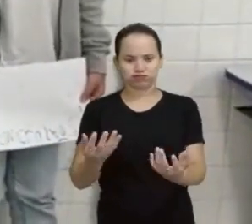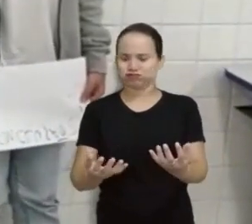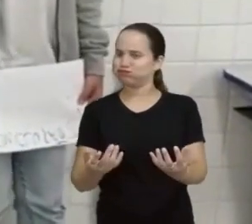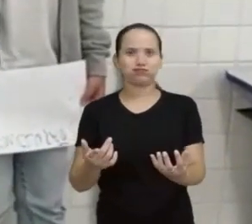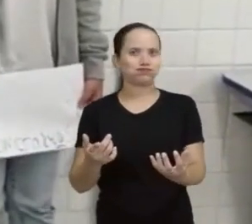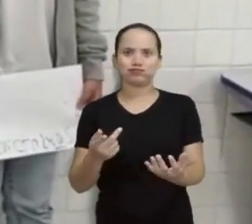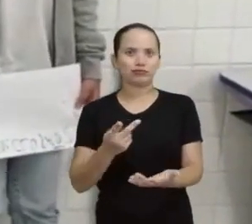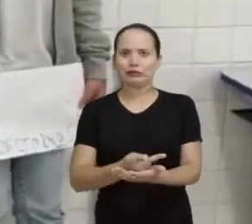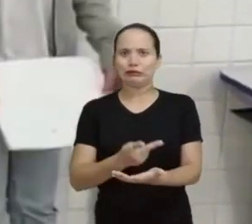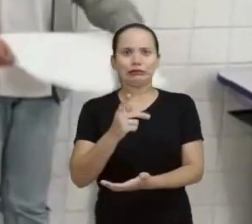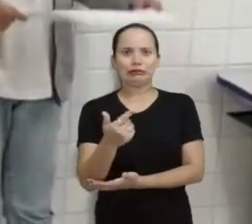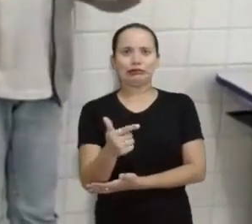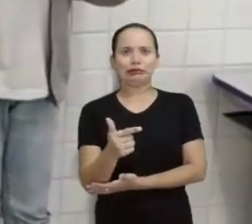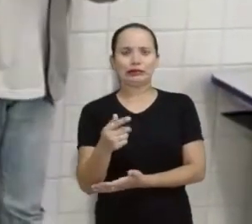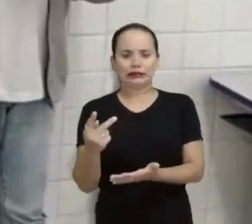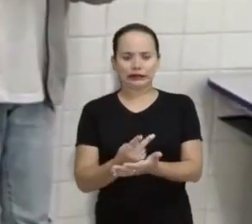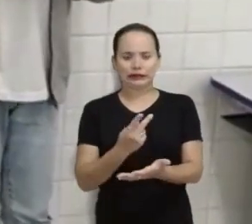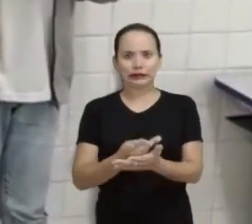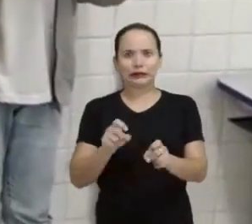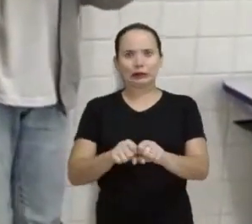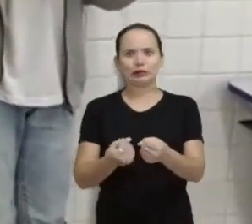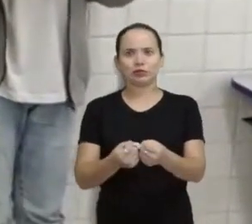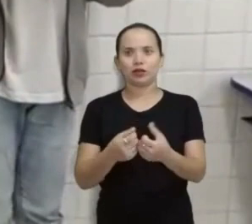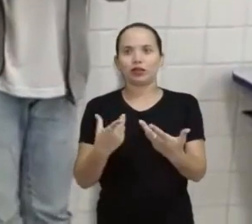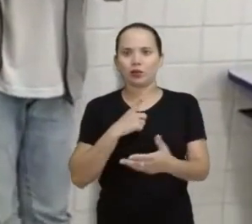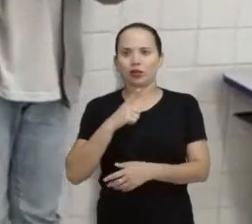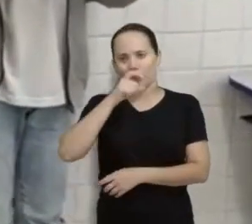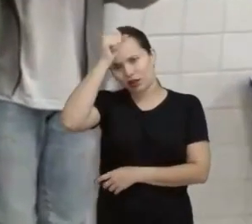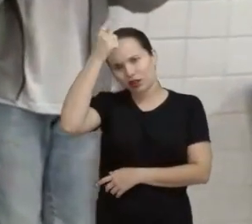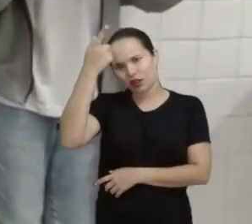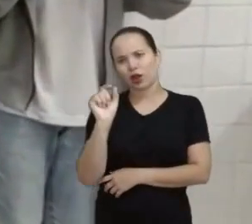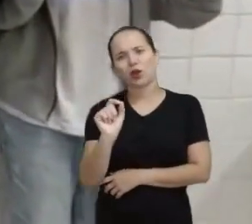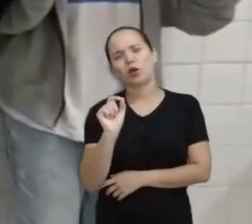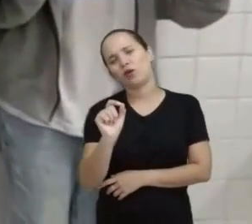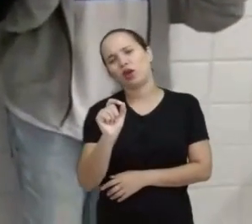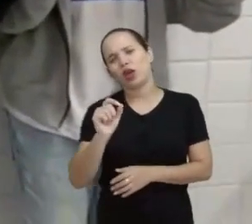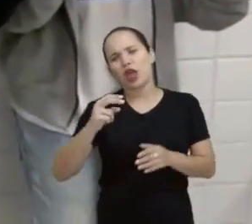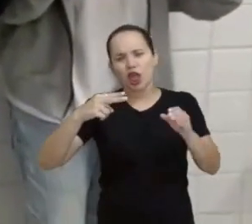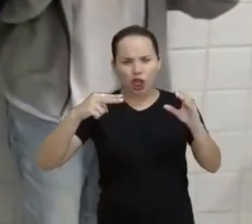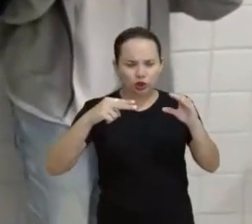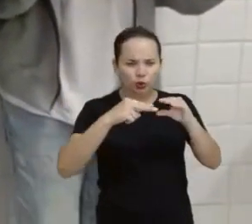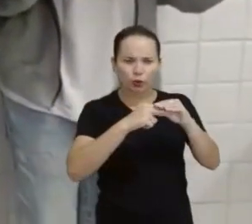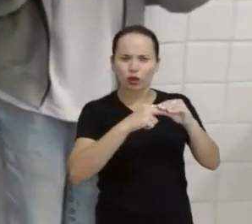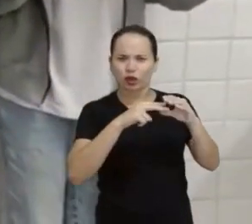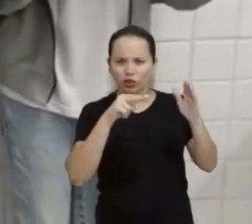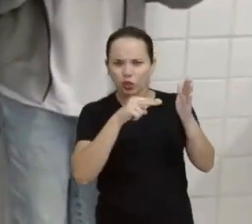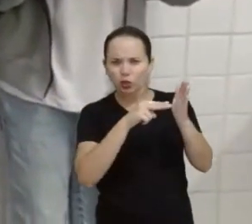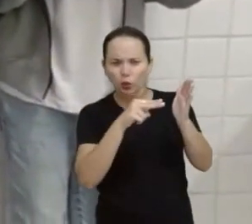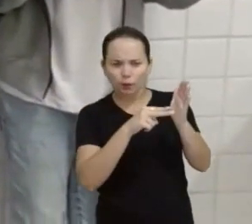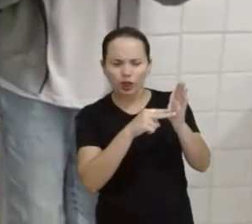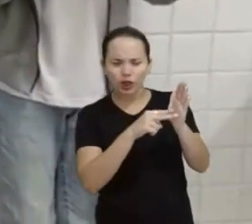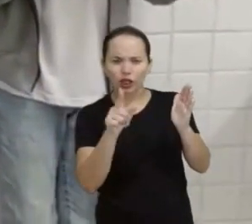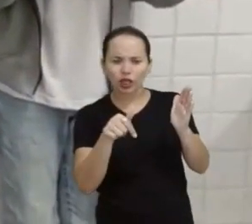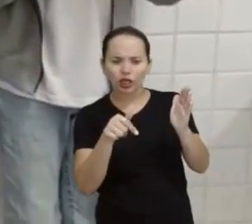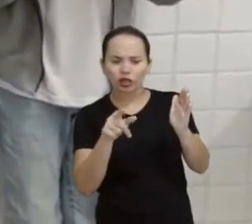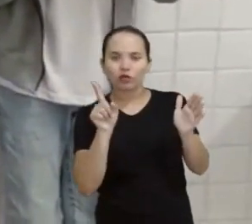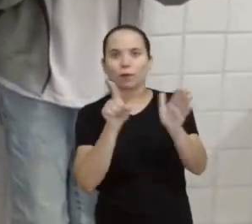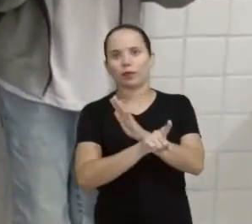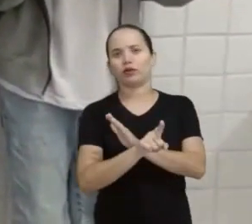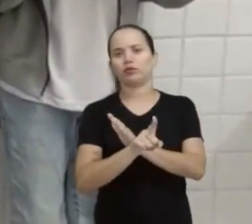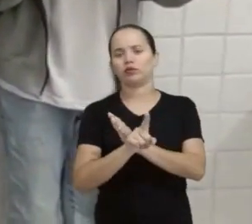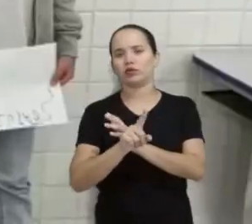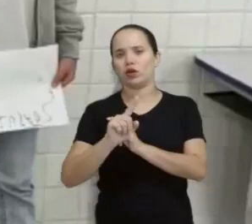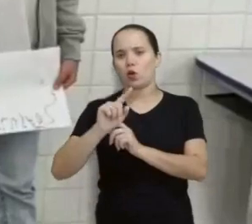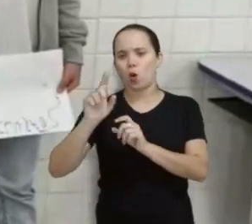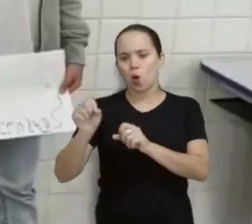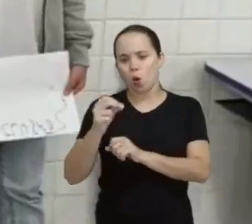que vai acontecer. Aquela primeira hipótese ali é a tomada. Será que é a tomada? Ele fez a pergunta, né? O outro, o gás